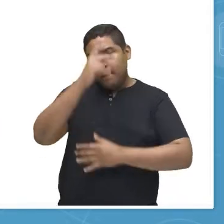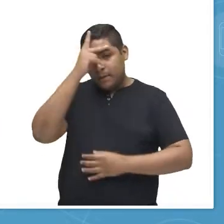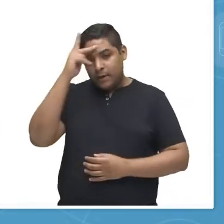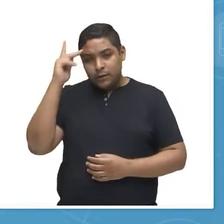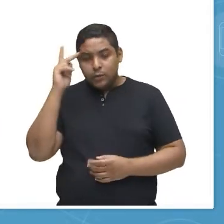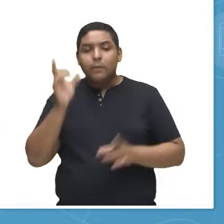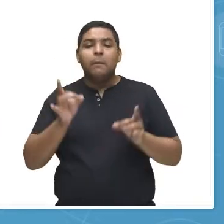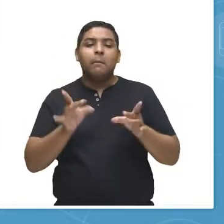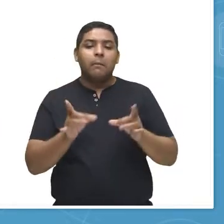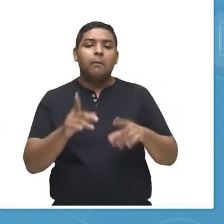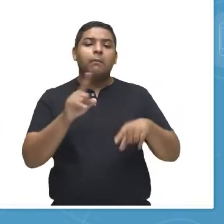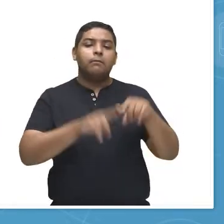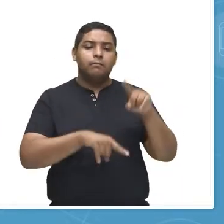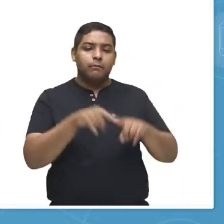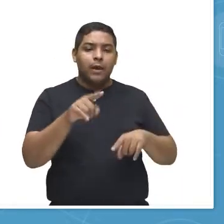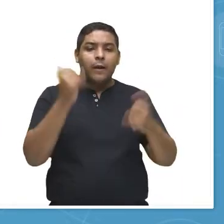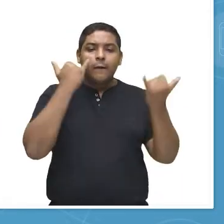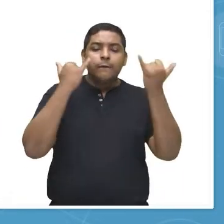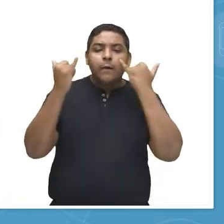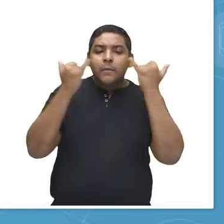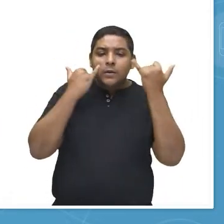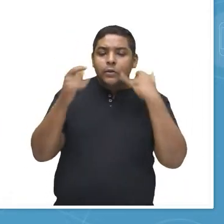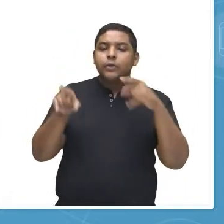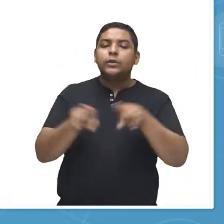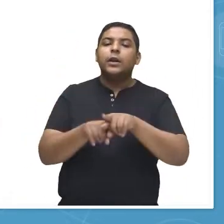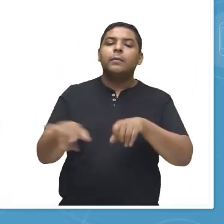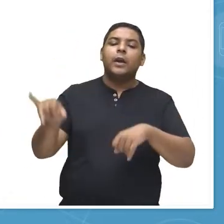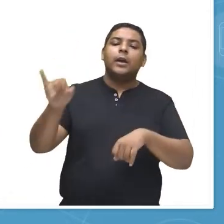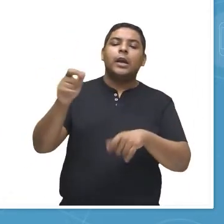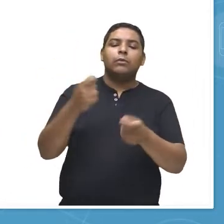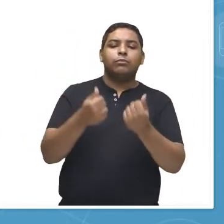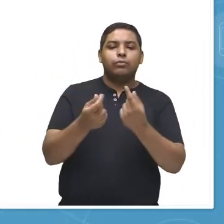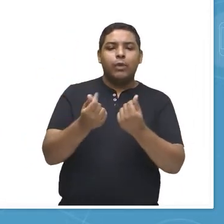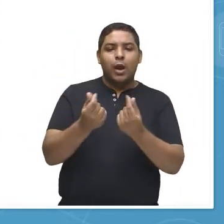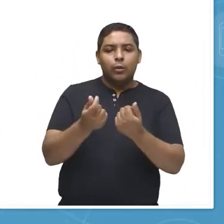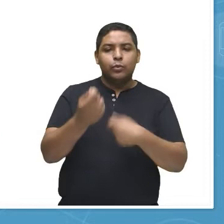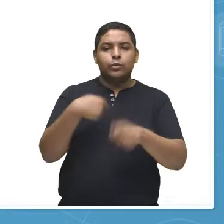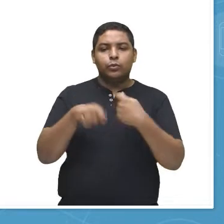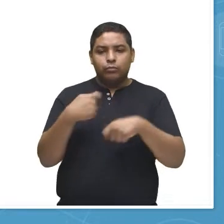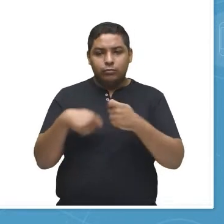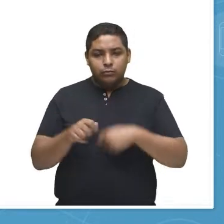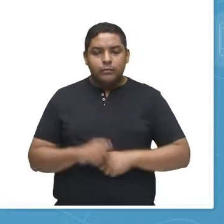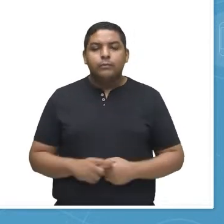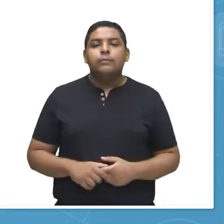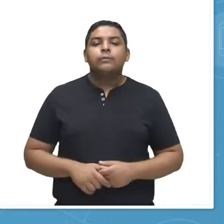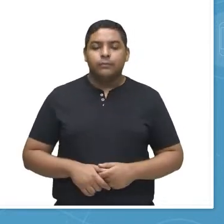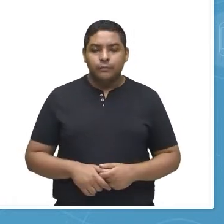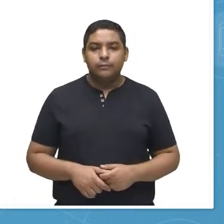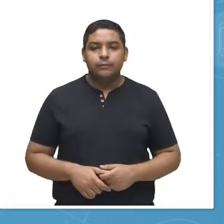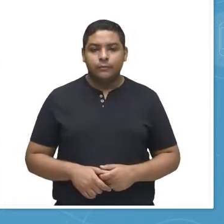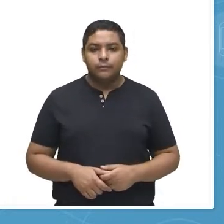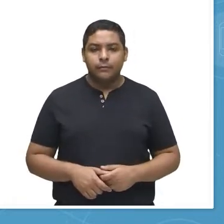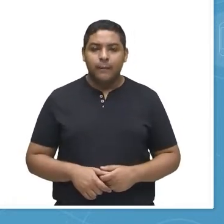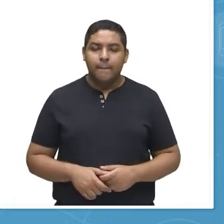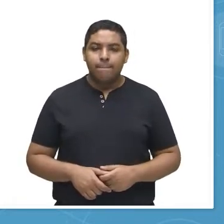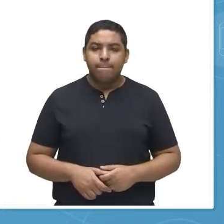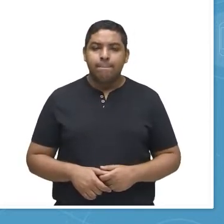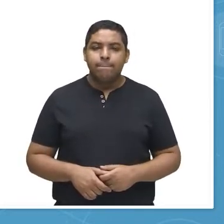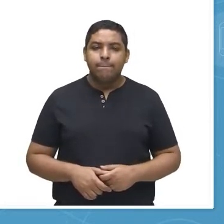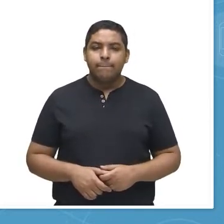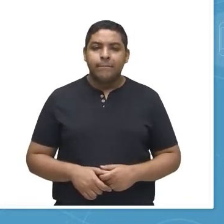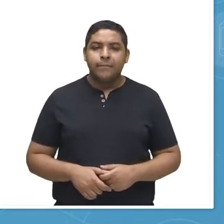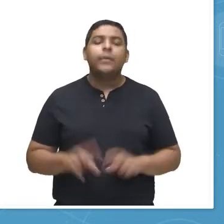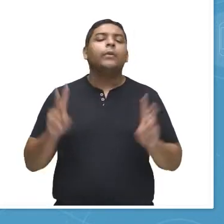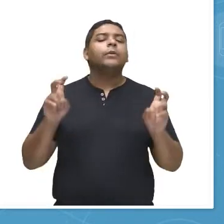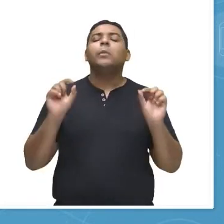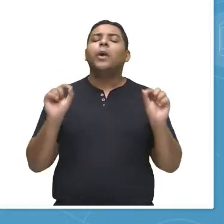e capitais. Importante destacar aqui. Por quê? Porque nós estamos falando de